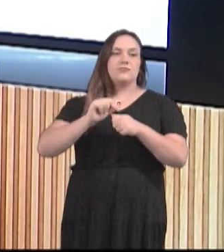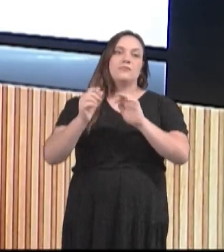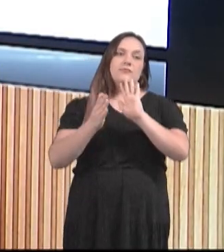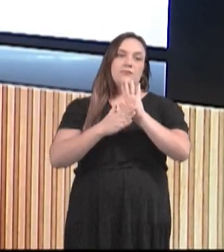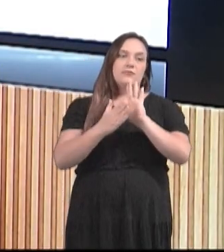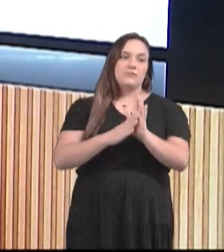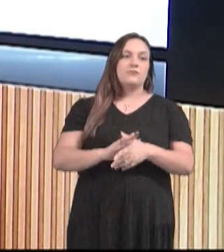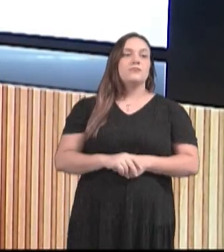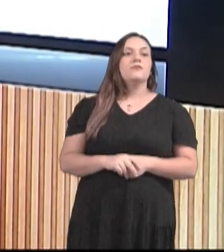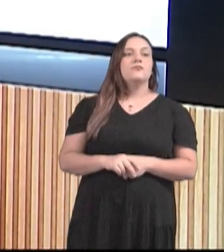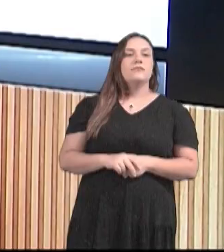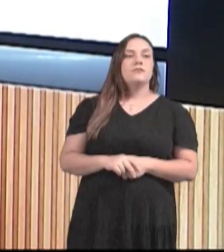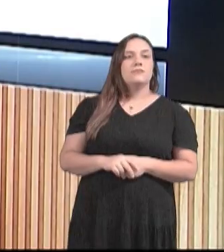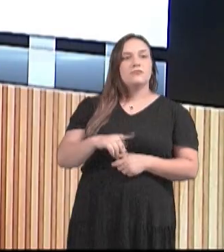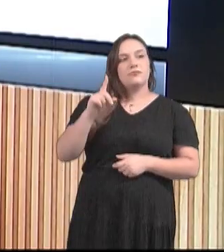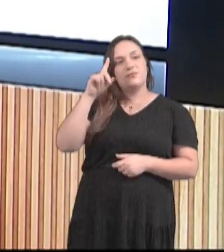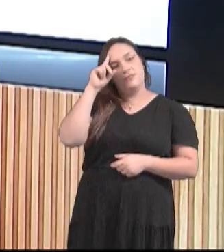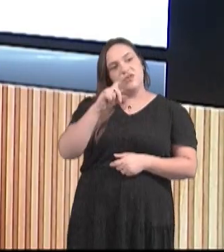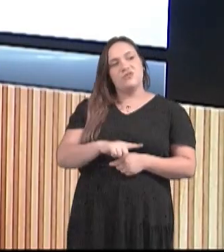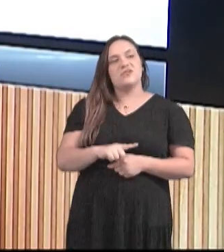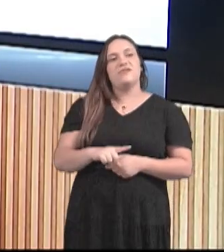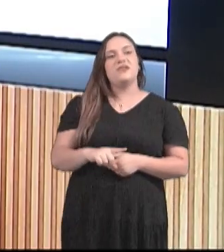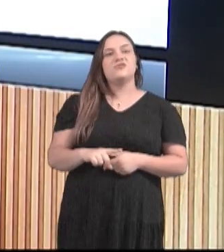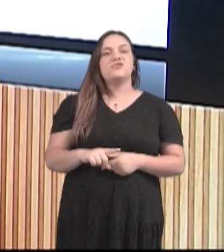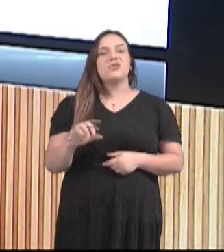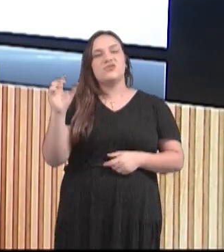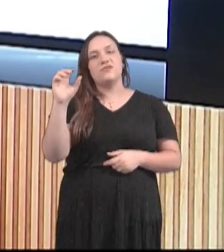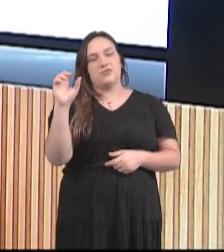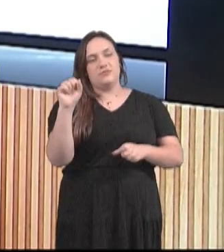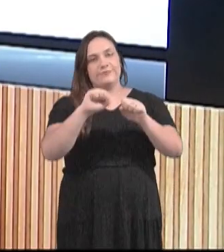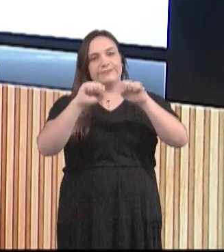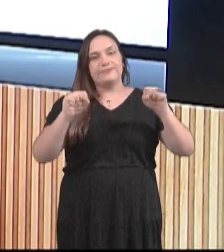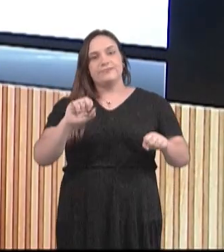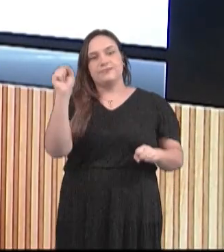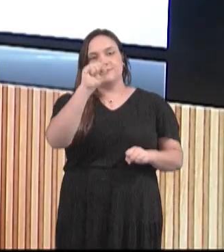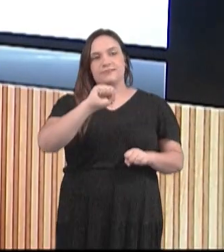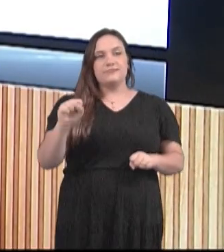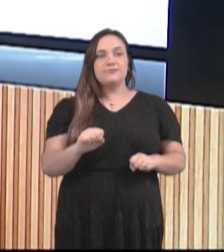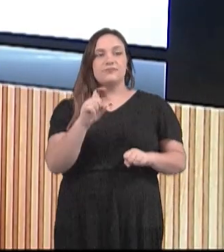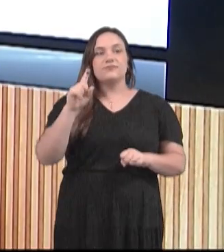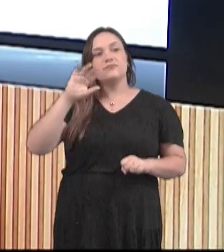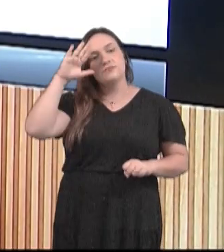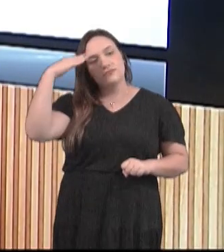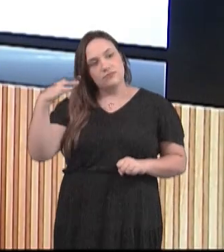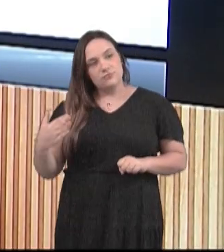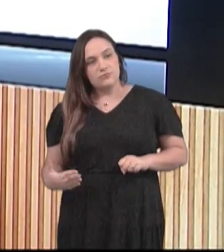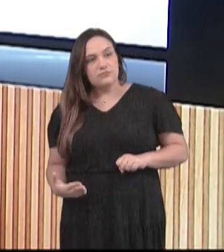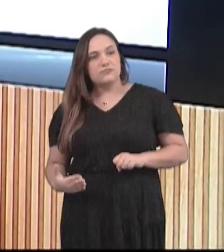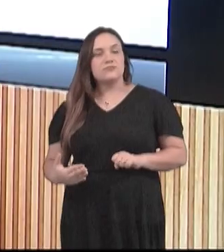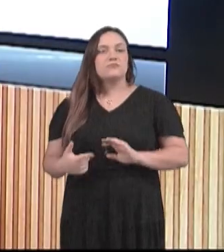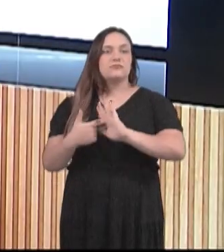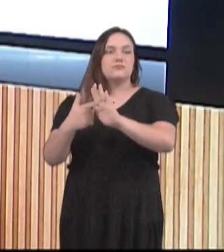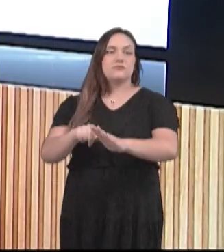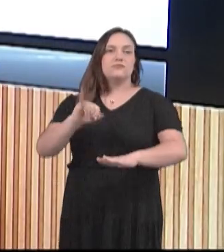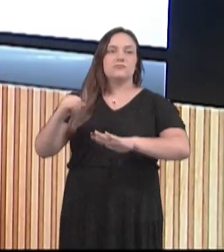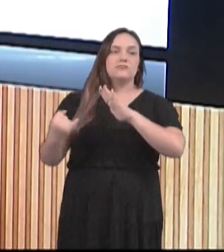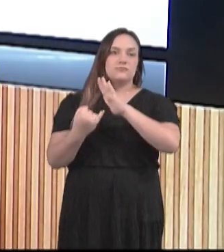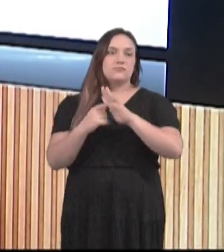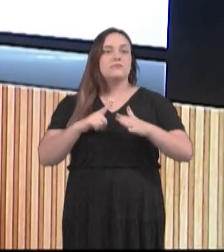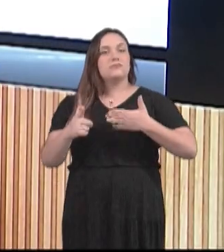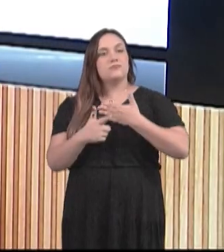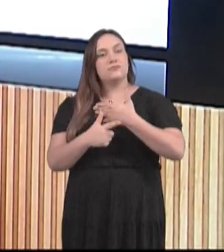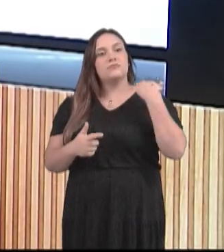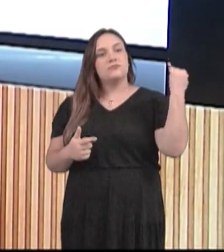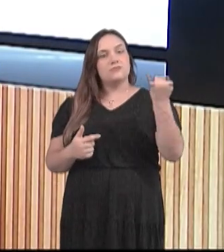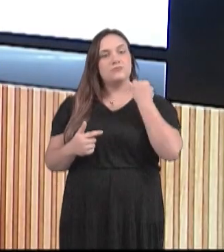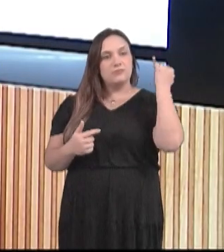dia 16 de maio como o dia S de valorização, que o intuito é homenagear e destacar a importância dessas instituições que desempenham um